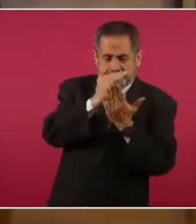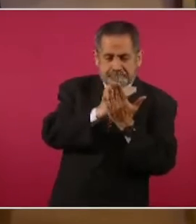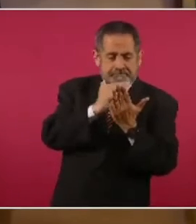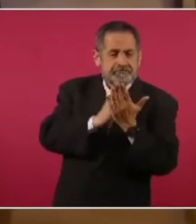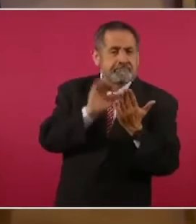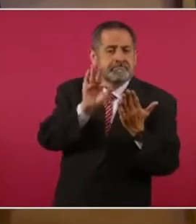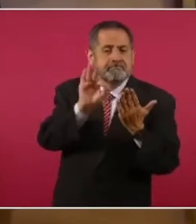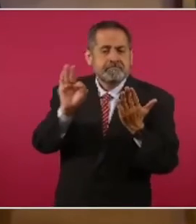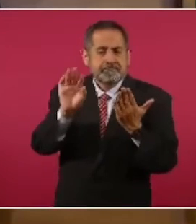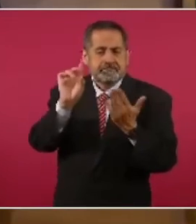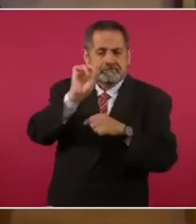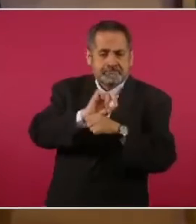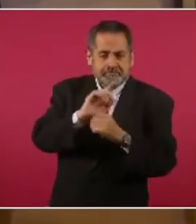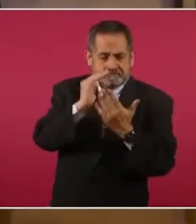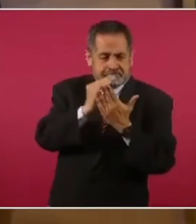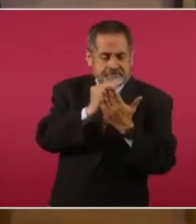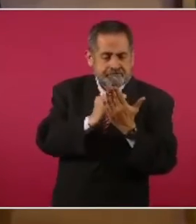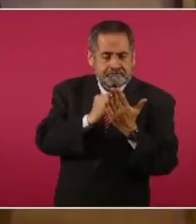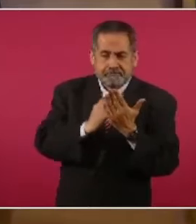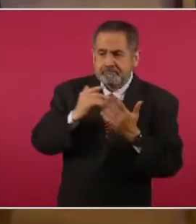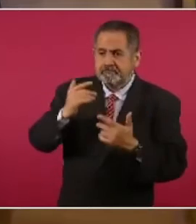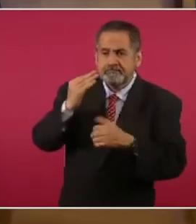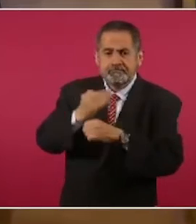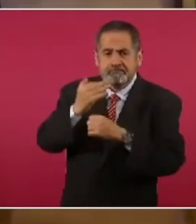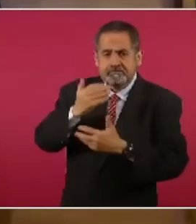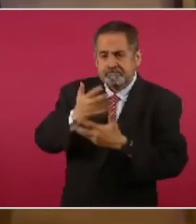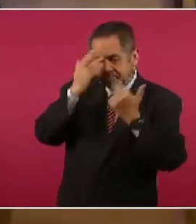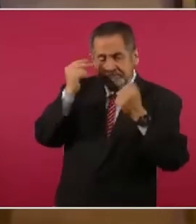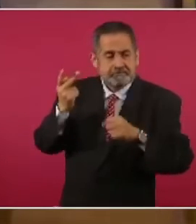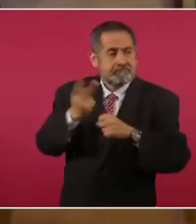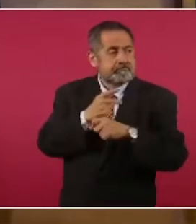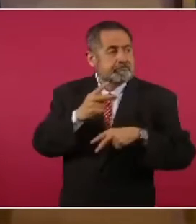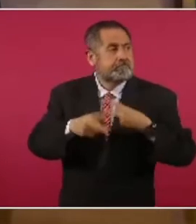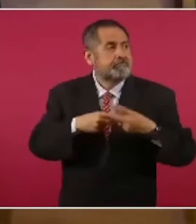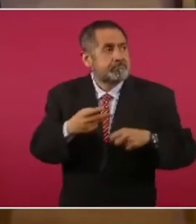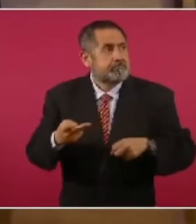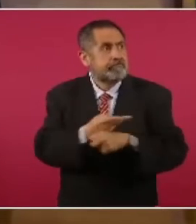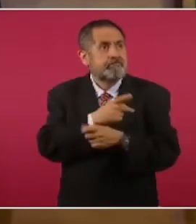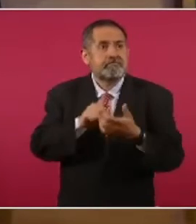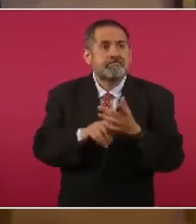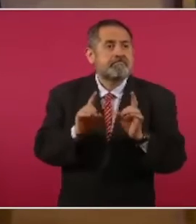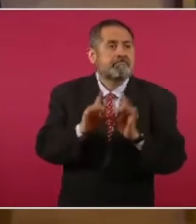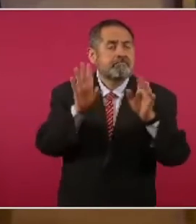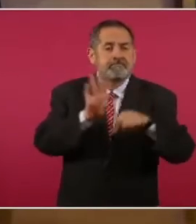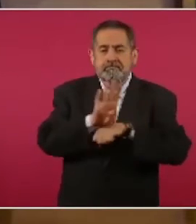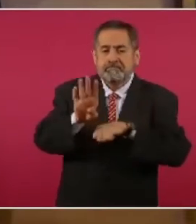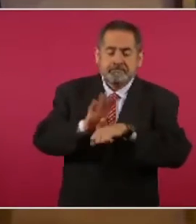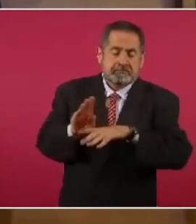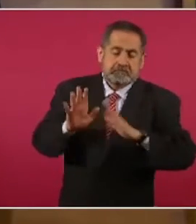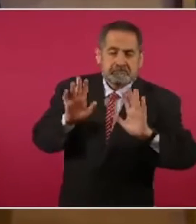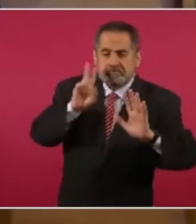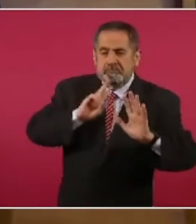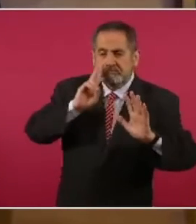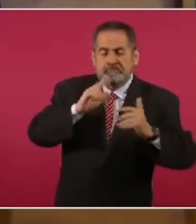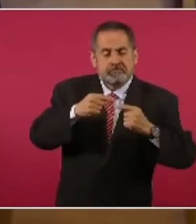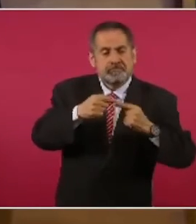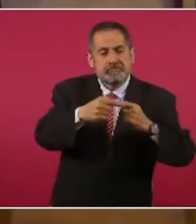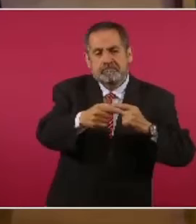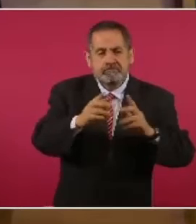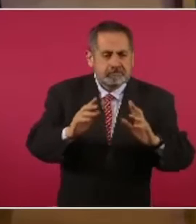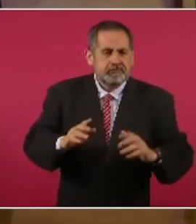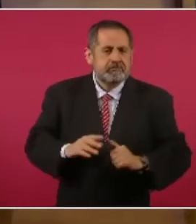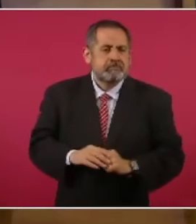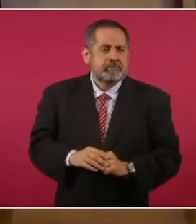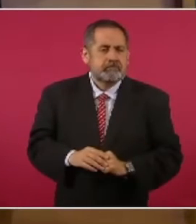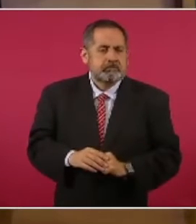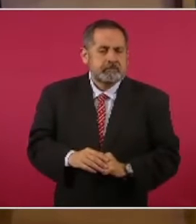vai acontecer aqui no Brasil. porque no sé qué sucederá aquí en Brasil. O presidente Bolsonaro, que perdeu nas